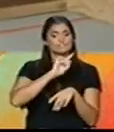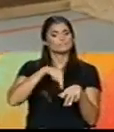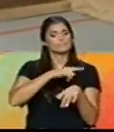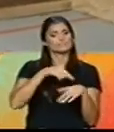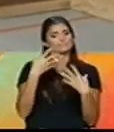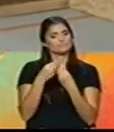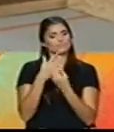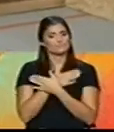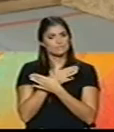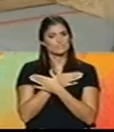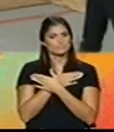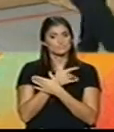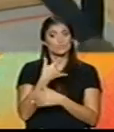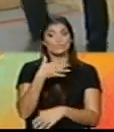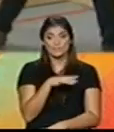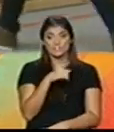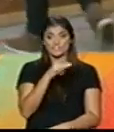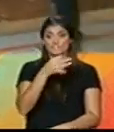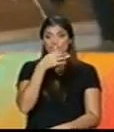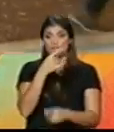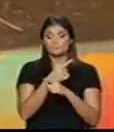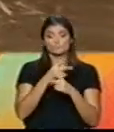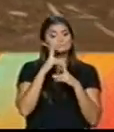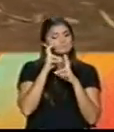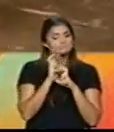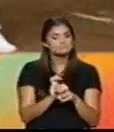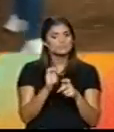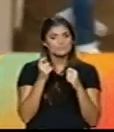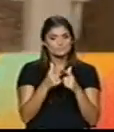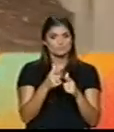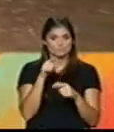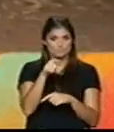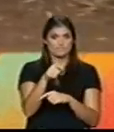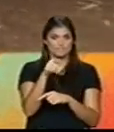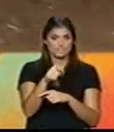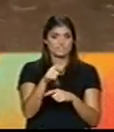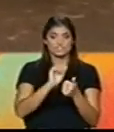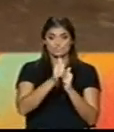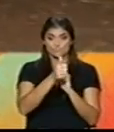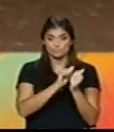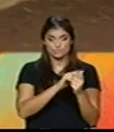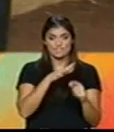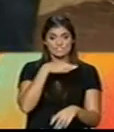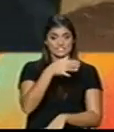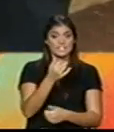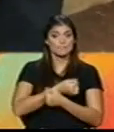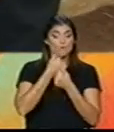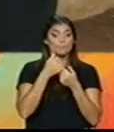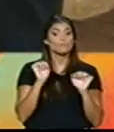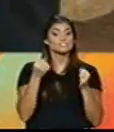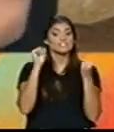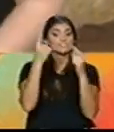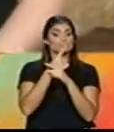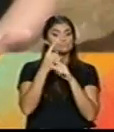com os amigos. Era aí que eu queria chegar, porque eu quando estive a pesquisar um pouco sobre esta modalidade, dizem que é altamente bom para o stress.